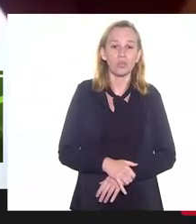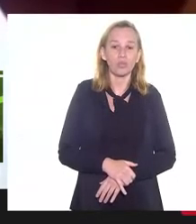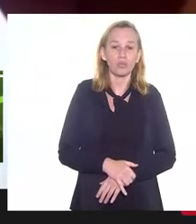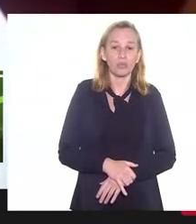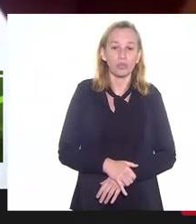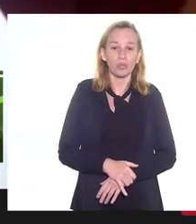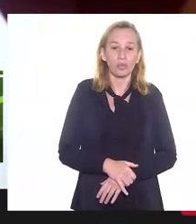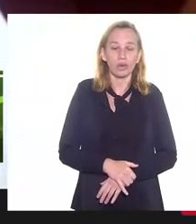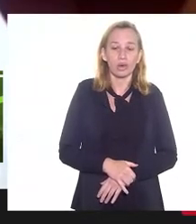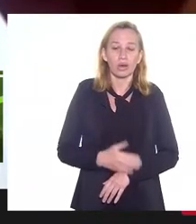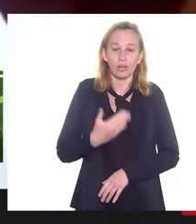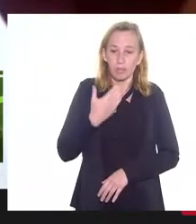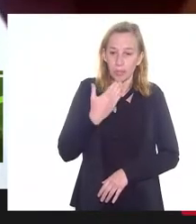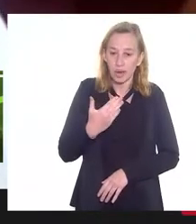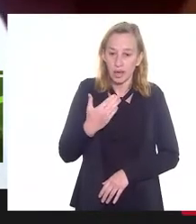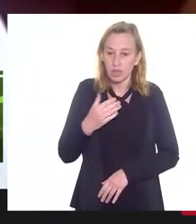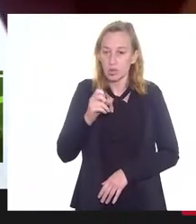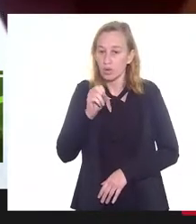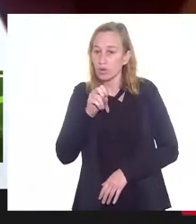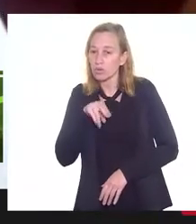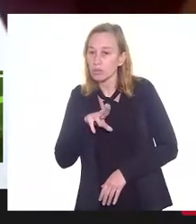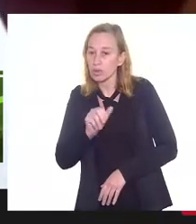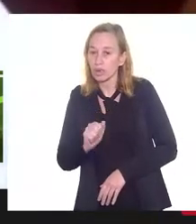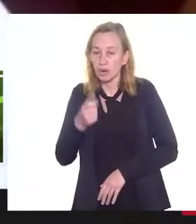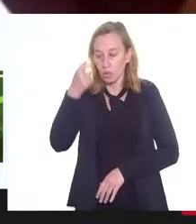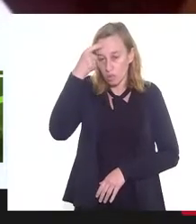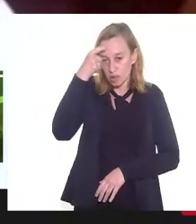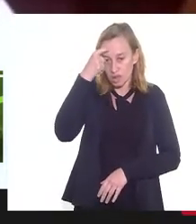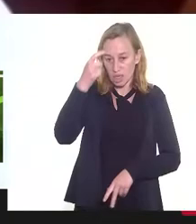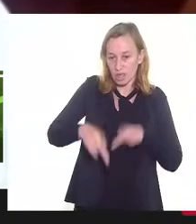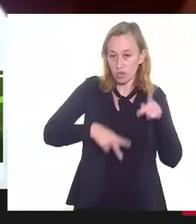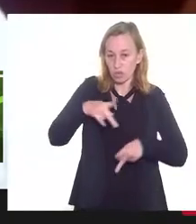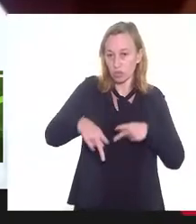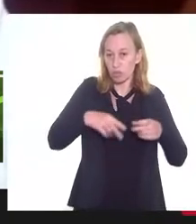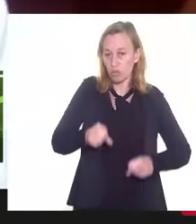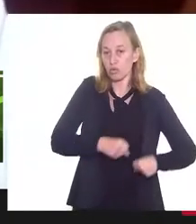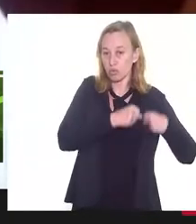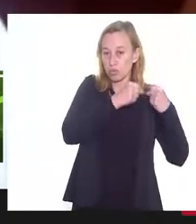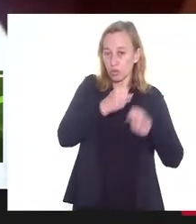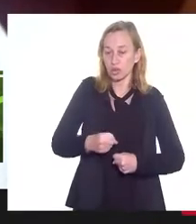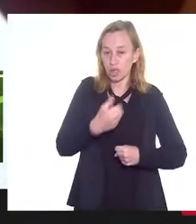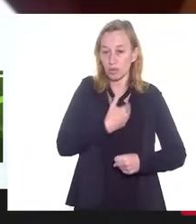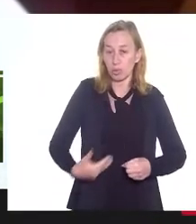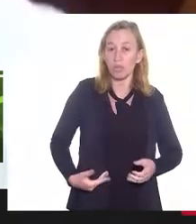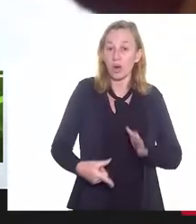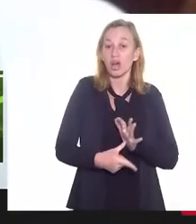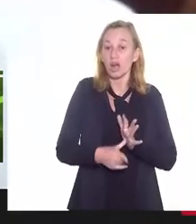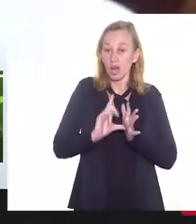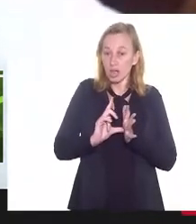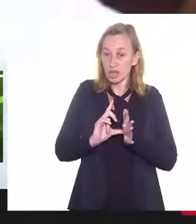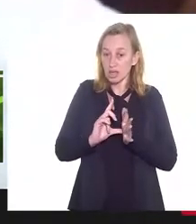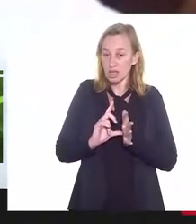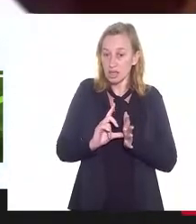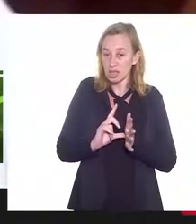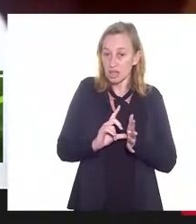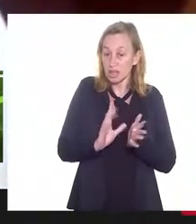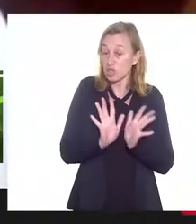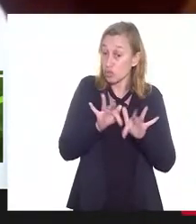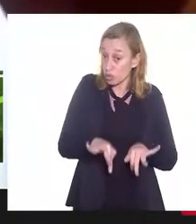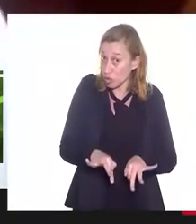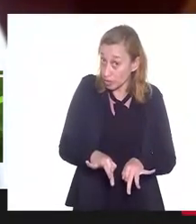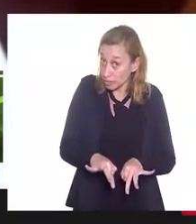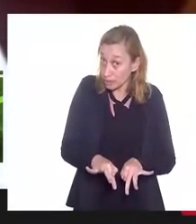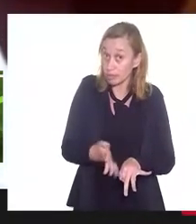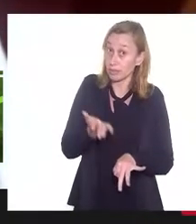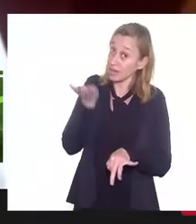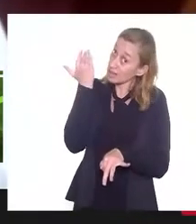rogo ao Lodumare que desperte a consciência do povo e do poder público antes que seja tarde demais, né?